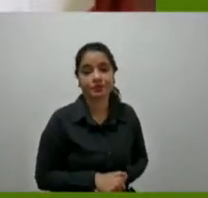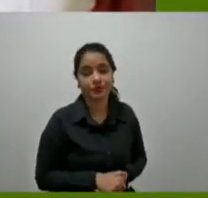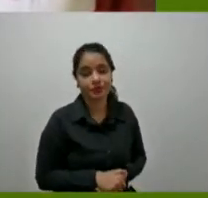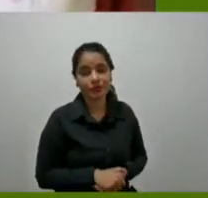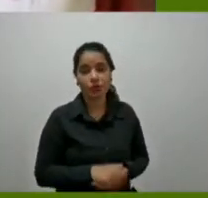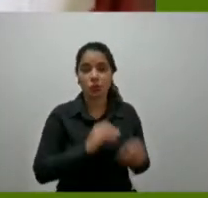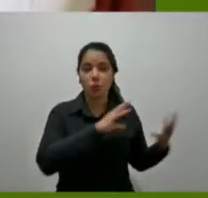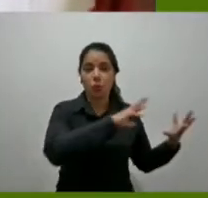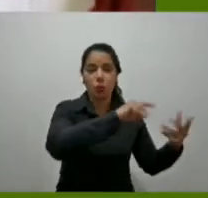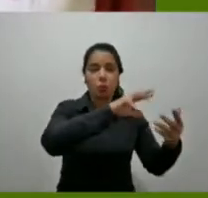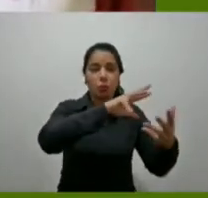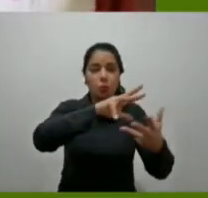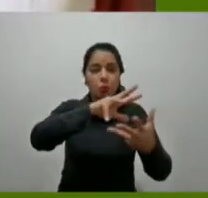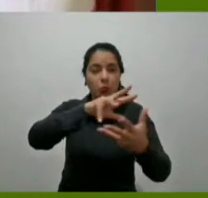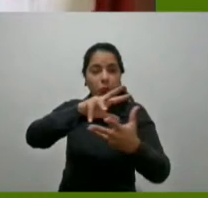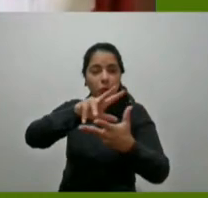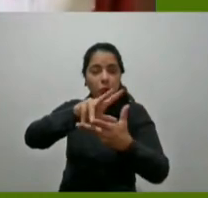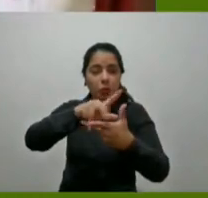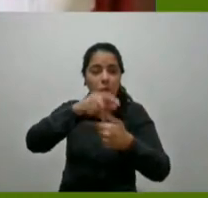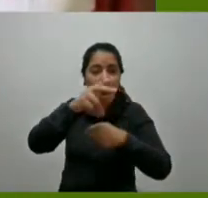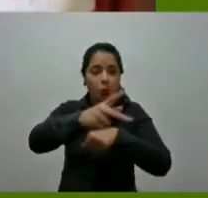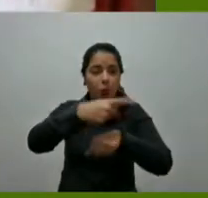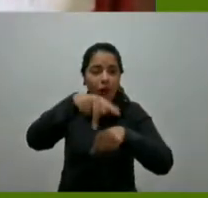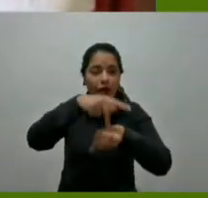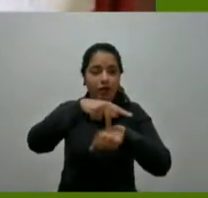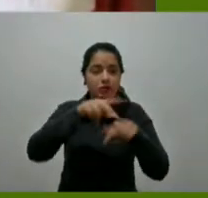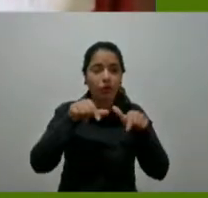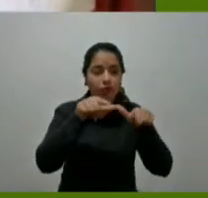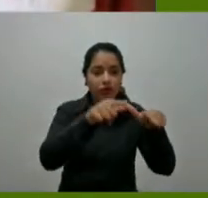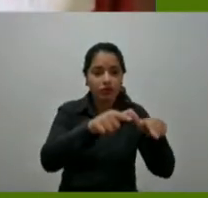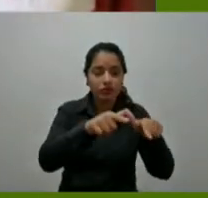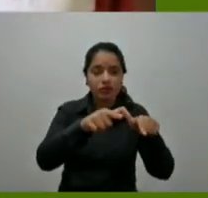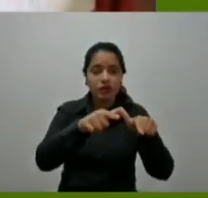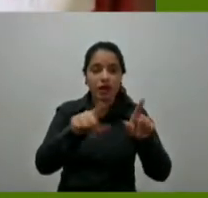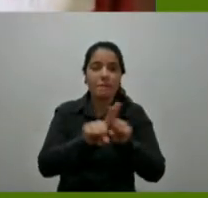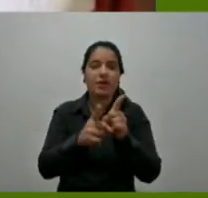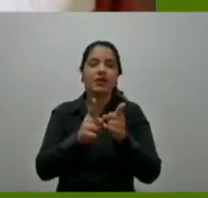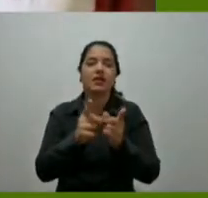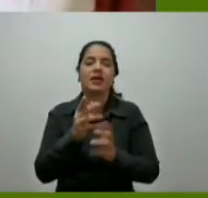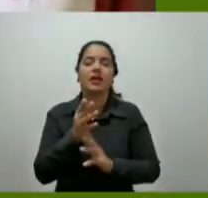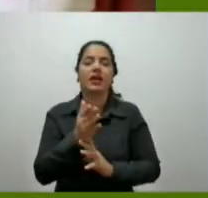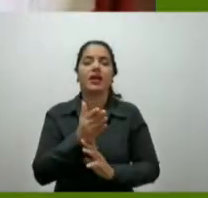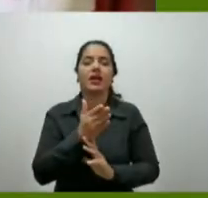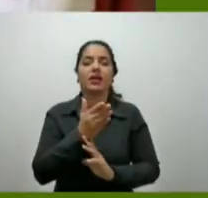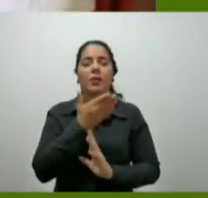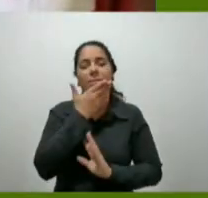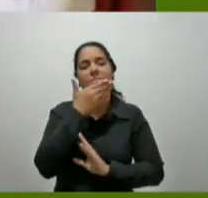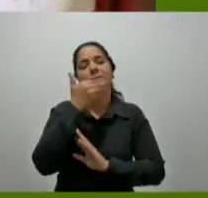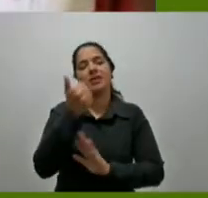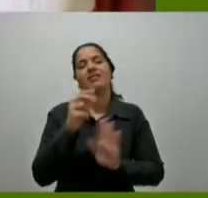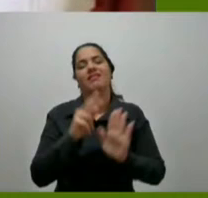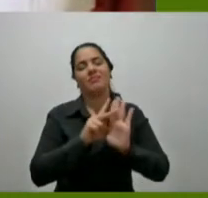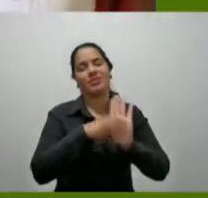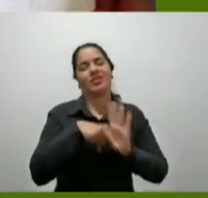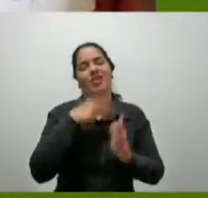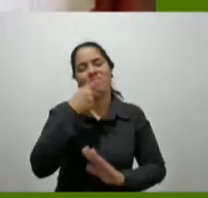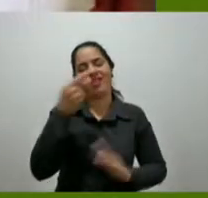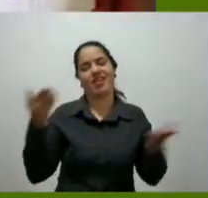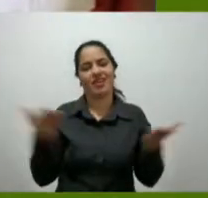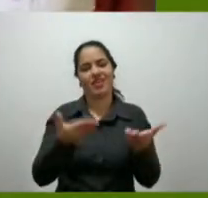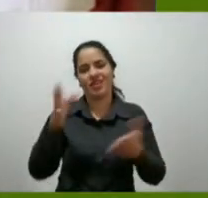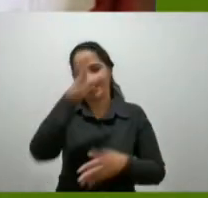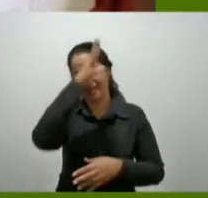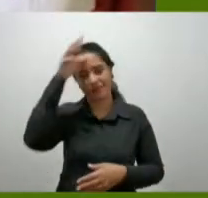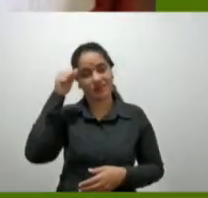meu último projeto, o projeto sobre a Amazônia. Eu acabei de passar 7 anos na